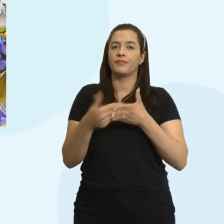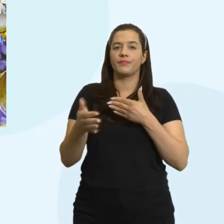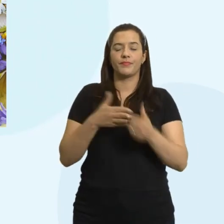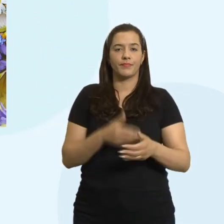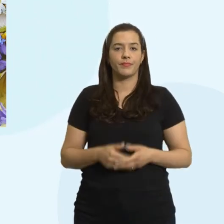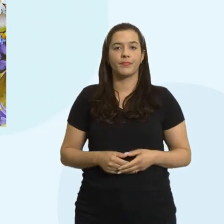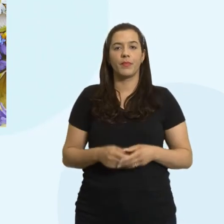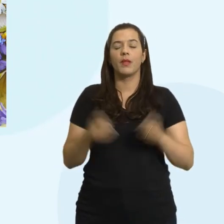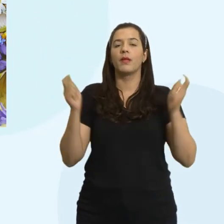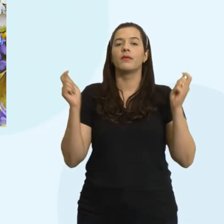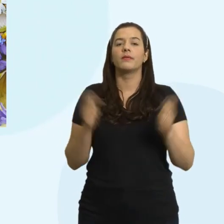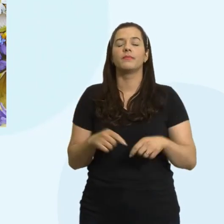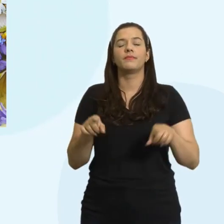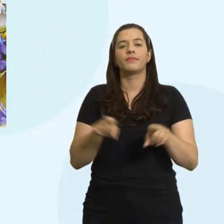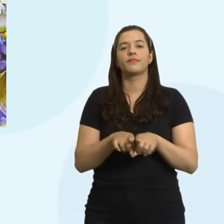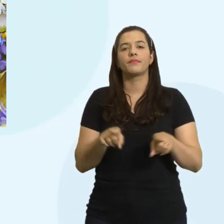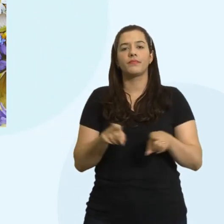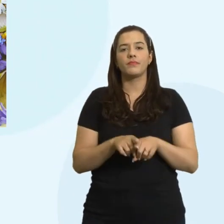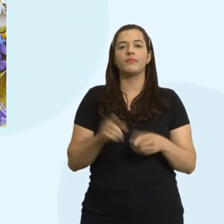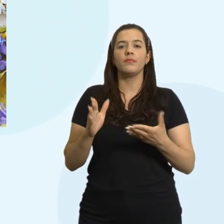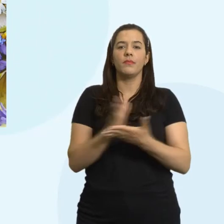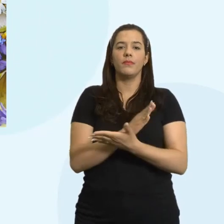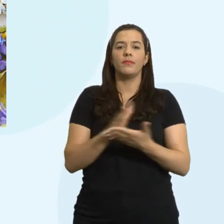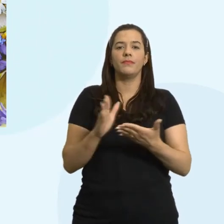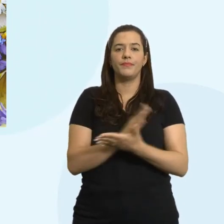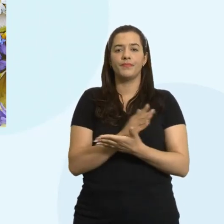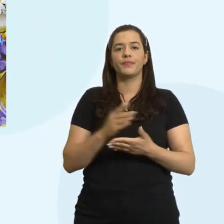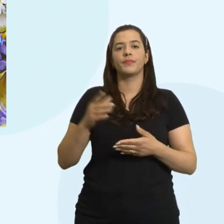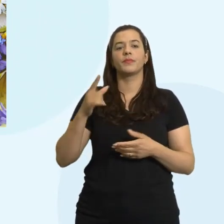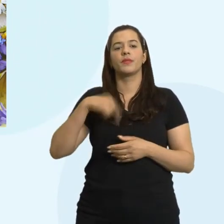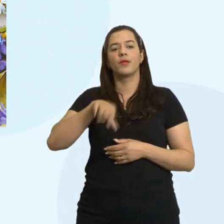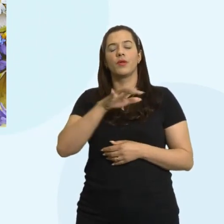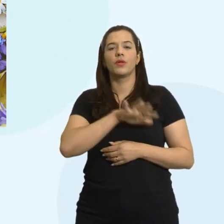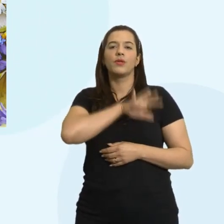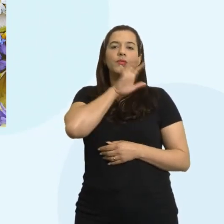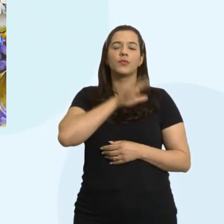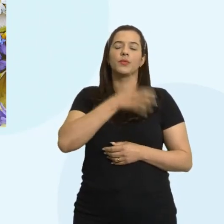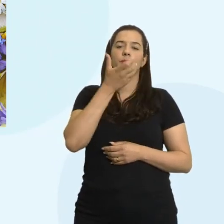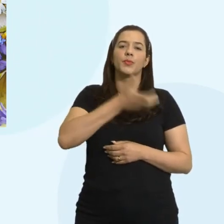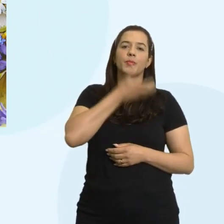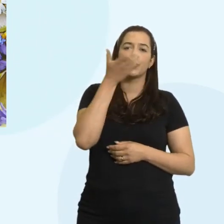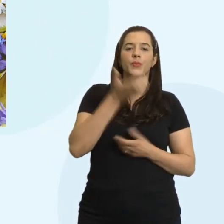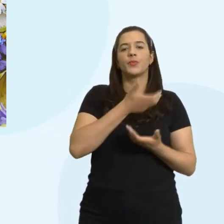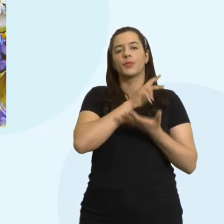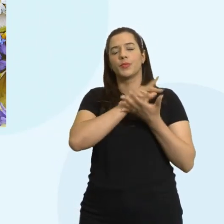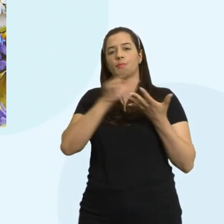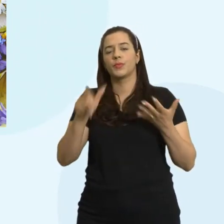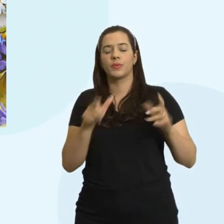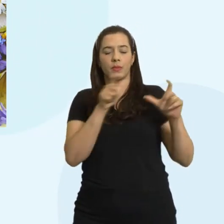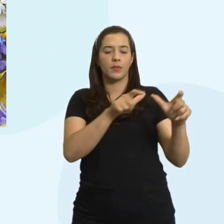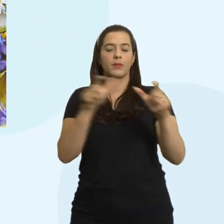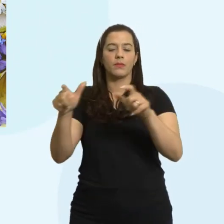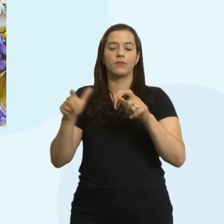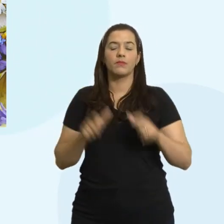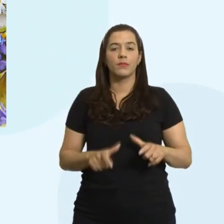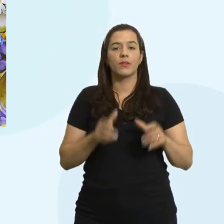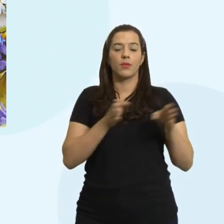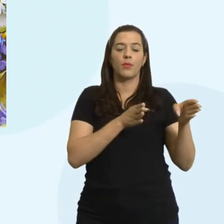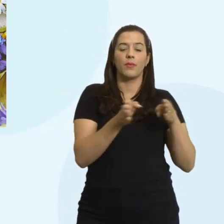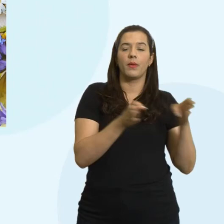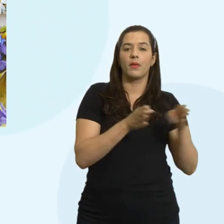Porém, existem ainda as frutas que são inerentes a cada região, as frutas da